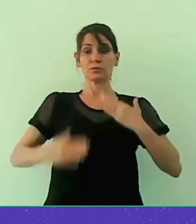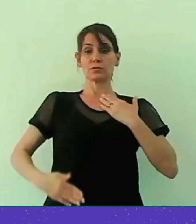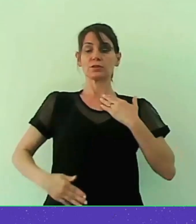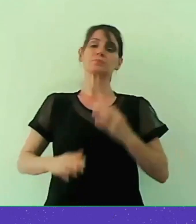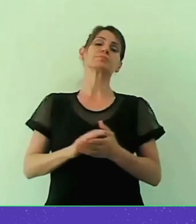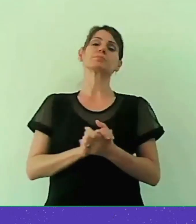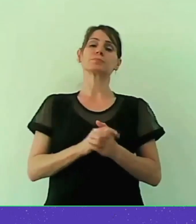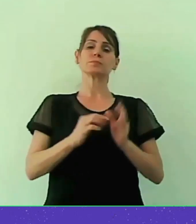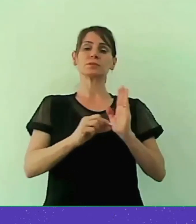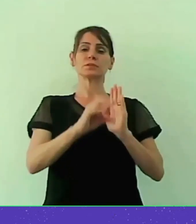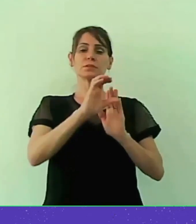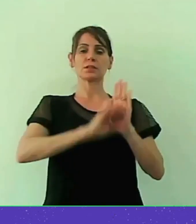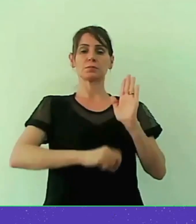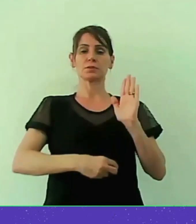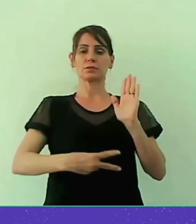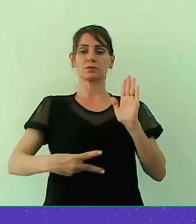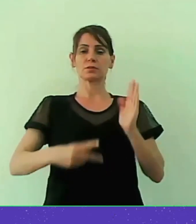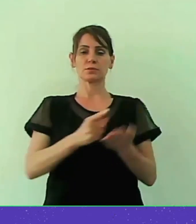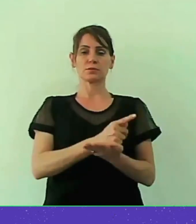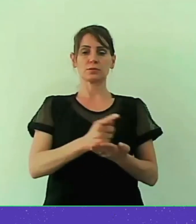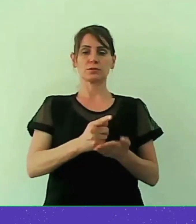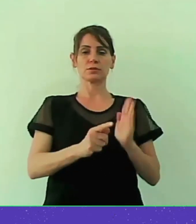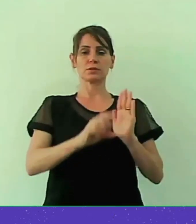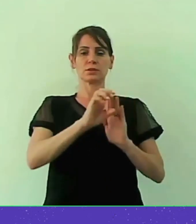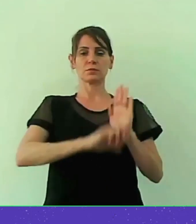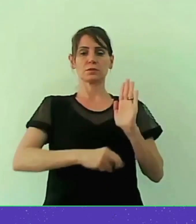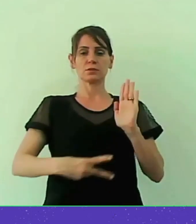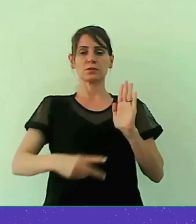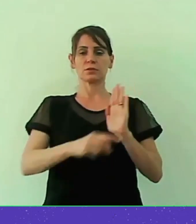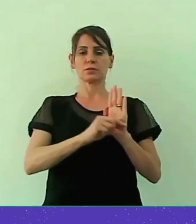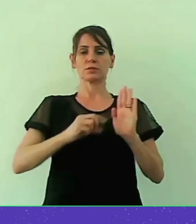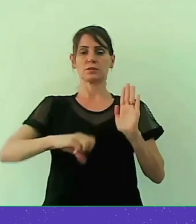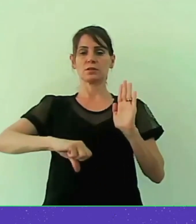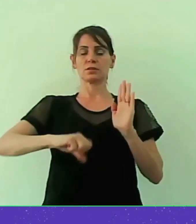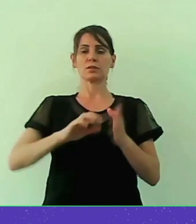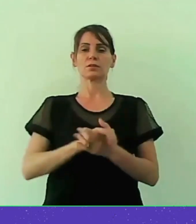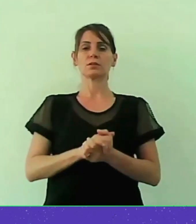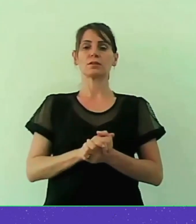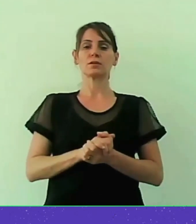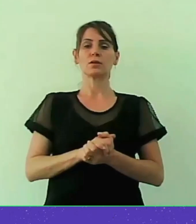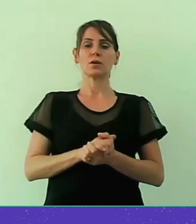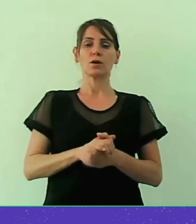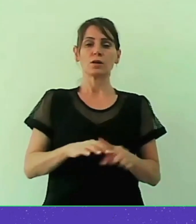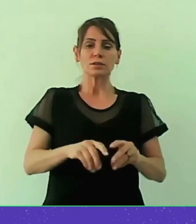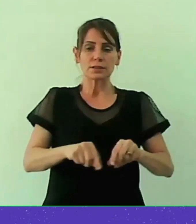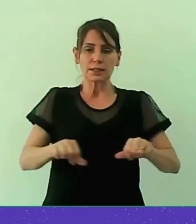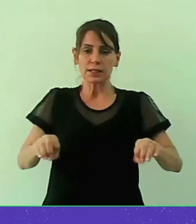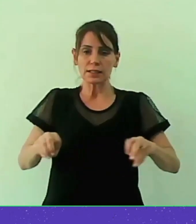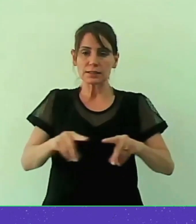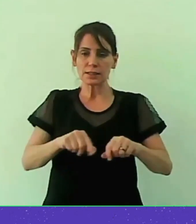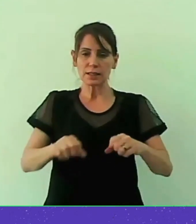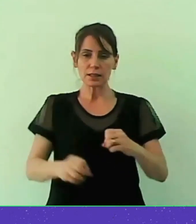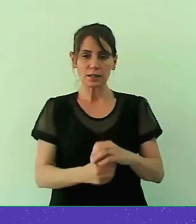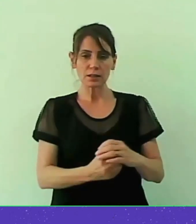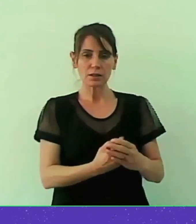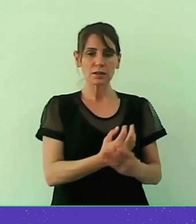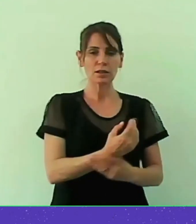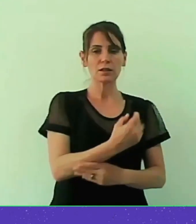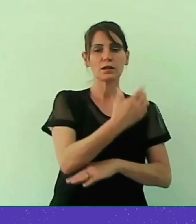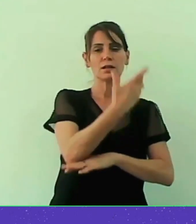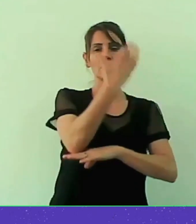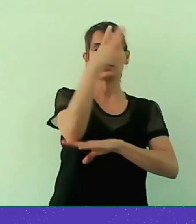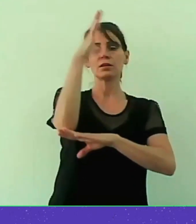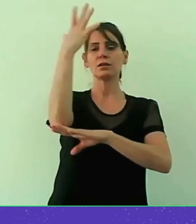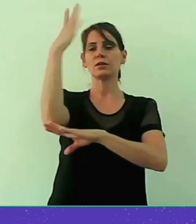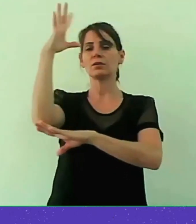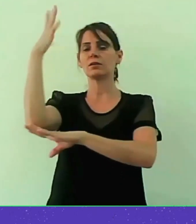Capítulo 2 de Gênesis, versículo 9: do solo fez o Senhor Deus brotar toda sorte de árvores,